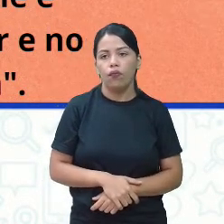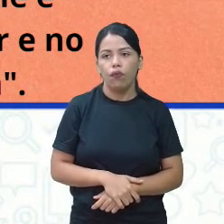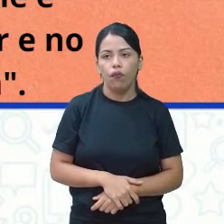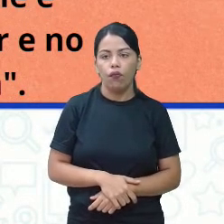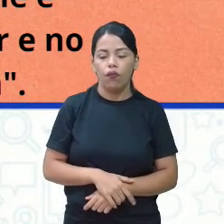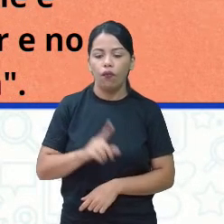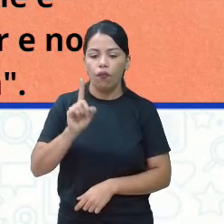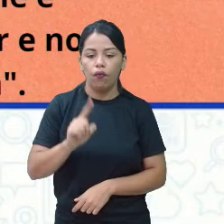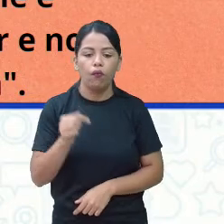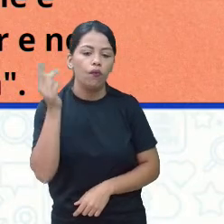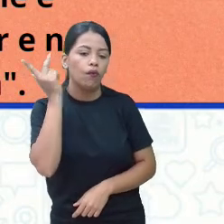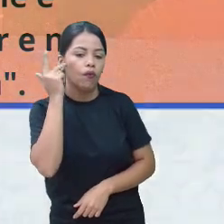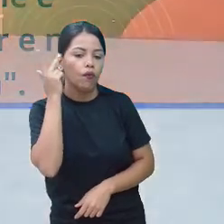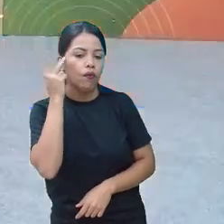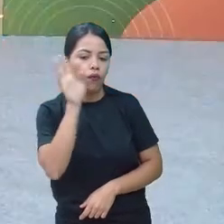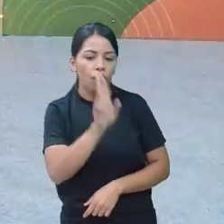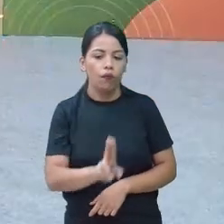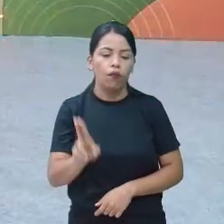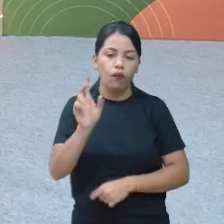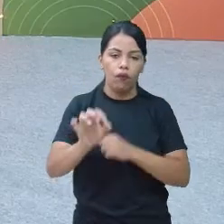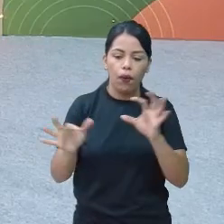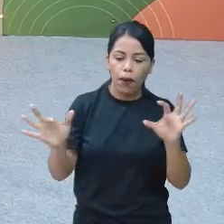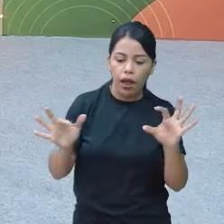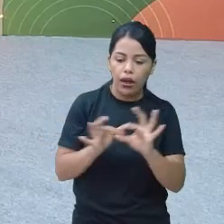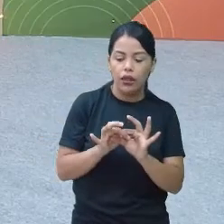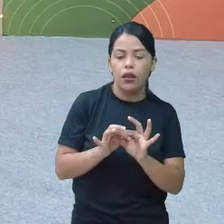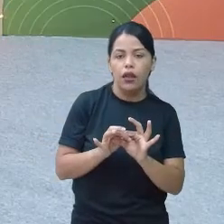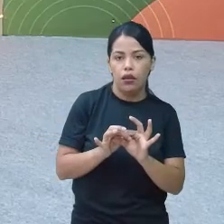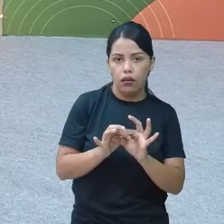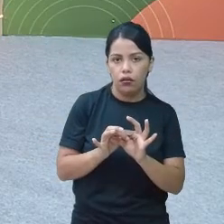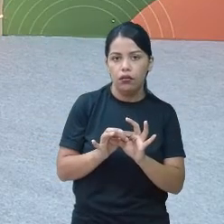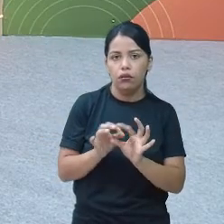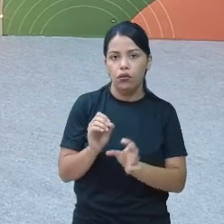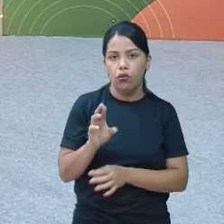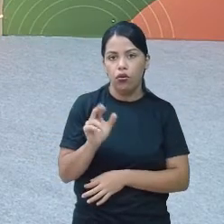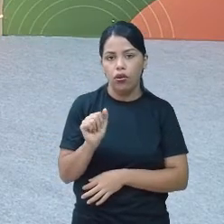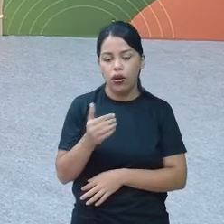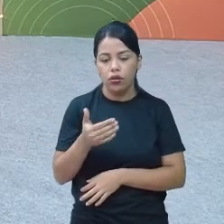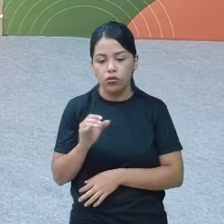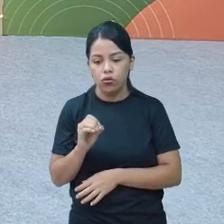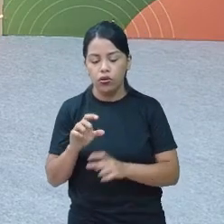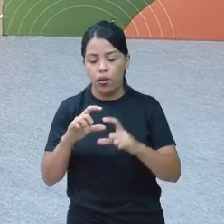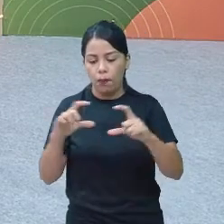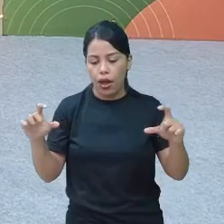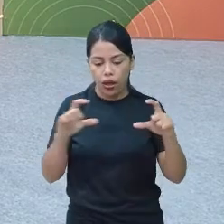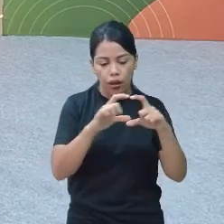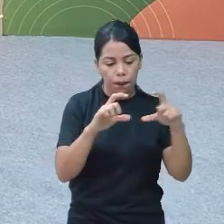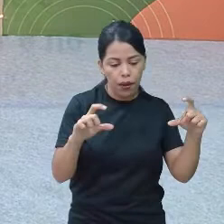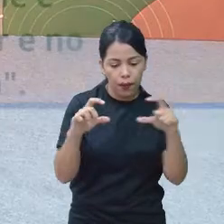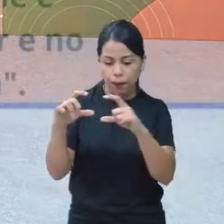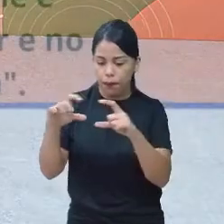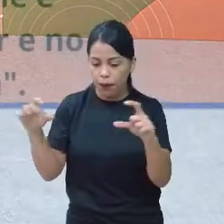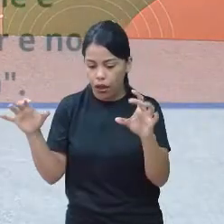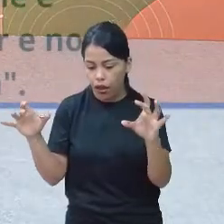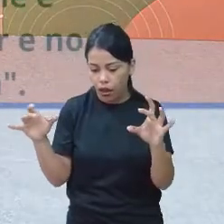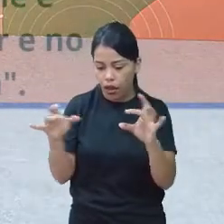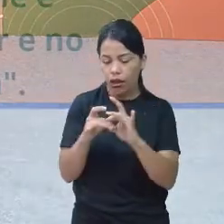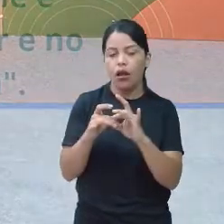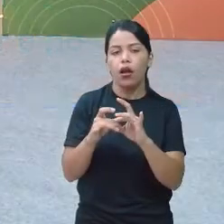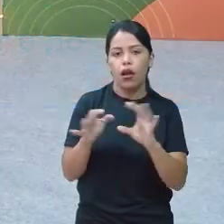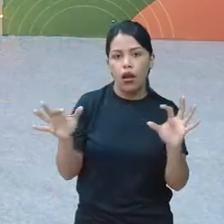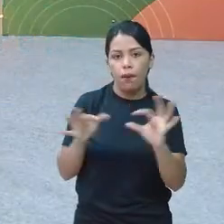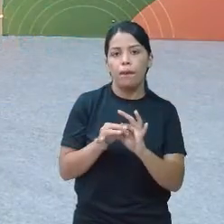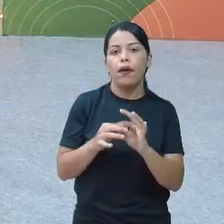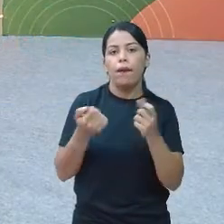comumente usado, tá, para juntar orações. Então é muito comum tentar reconhecer o pronome relativo com a junção